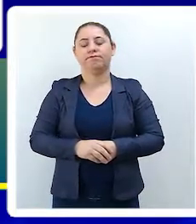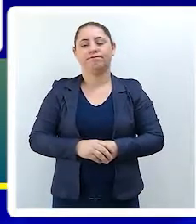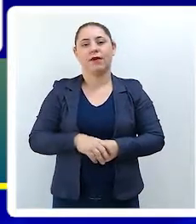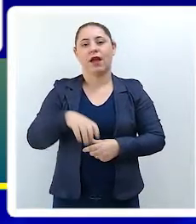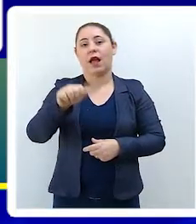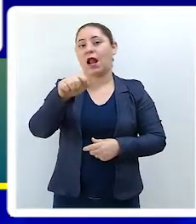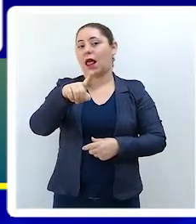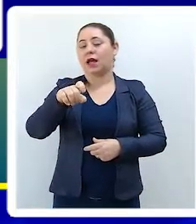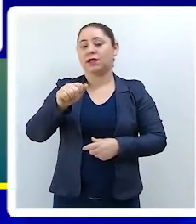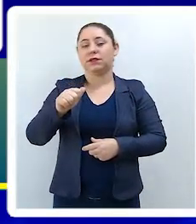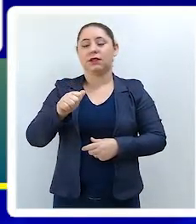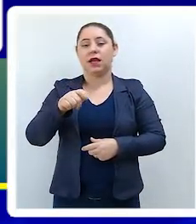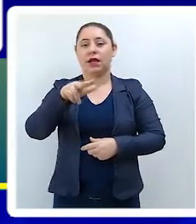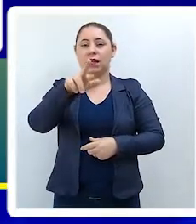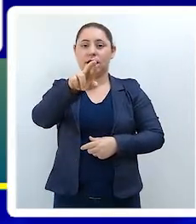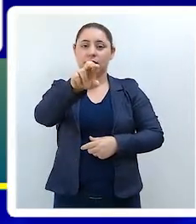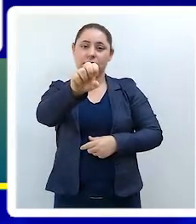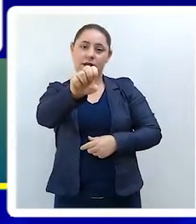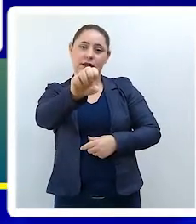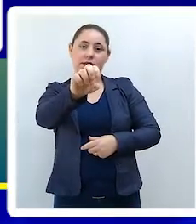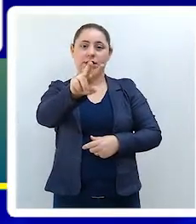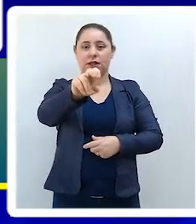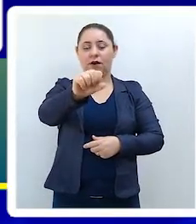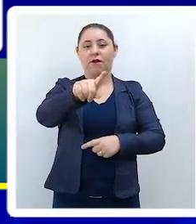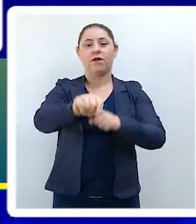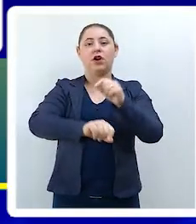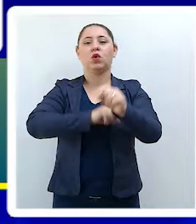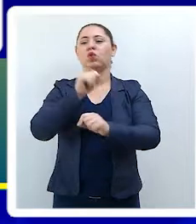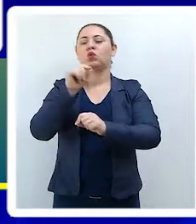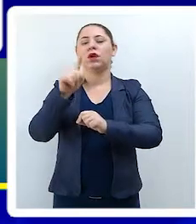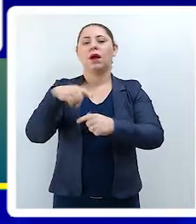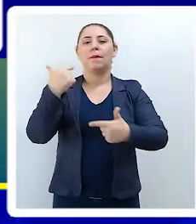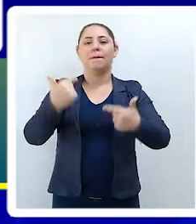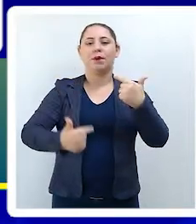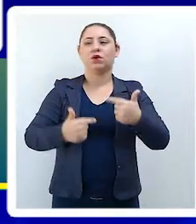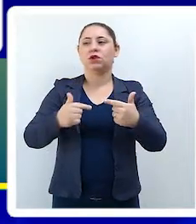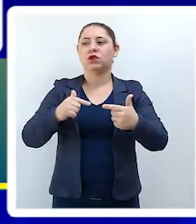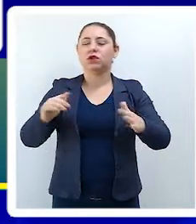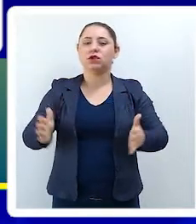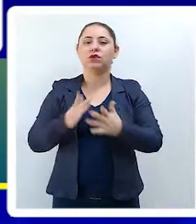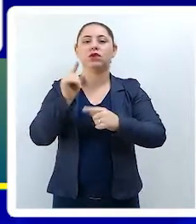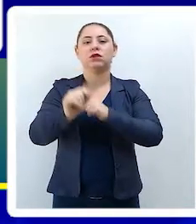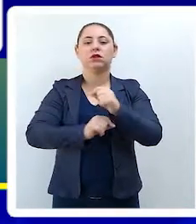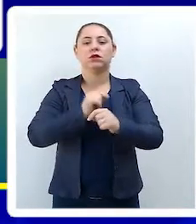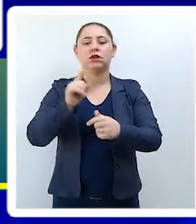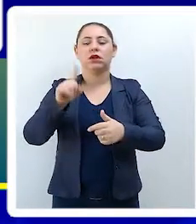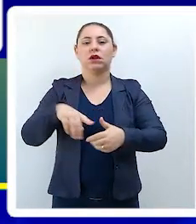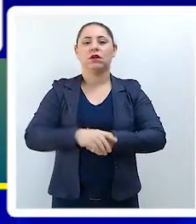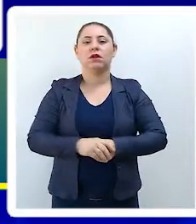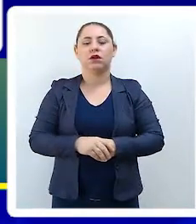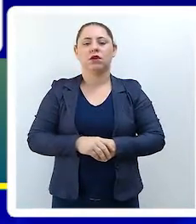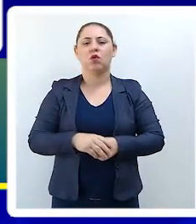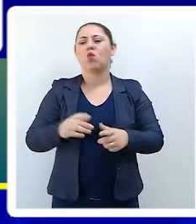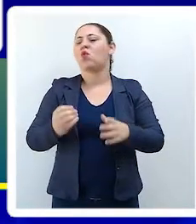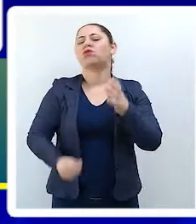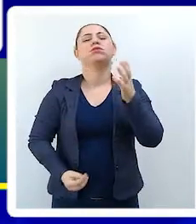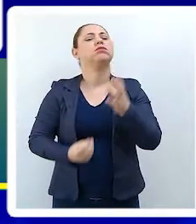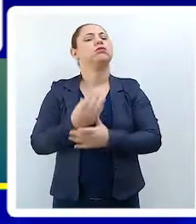Tudo bem, Alex. Olha, a reserva de gênero é uma espécie de política afirmativa,